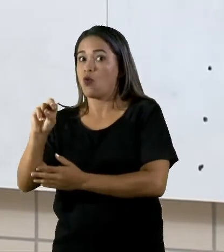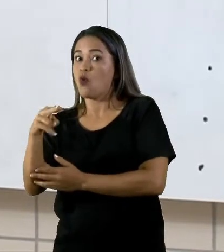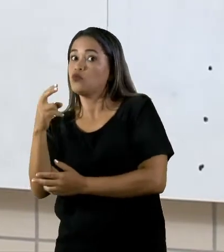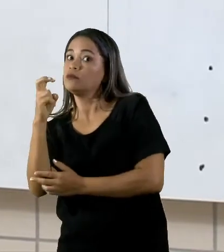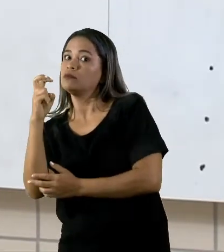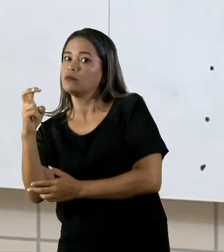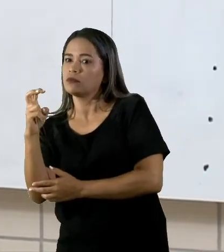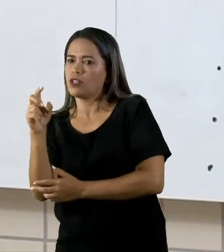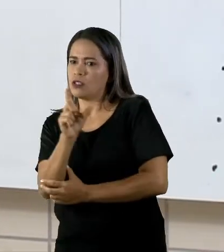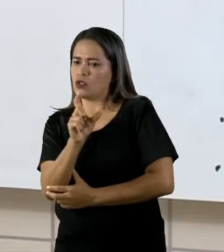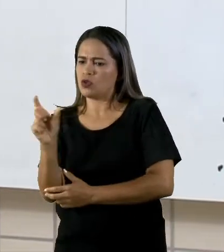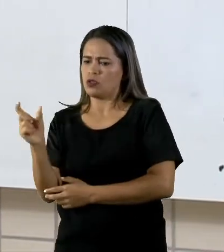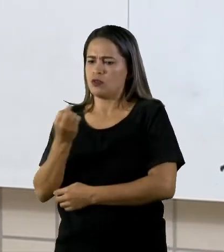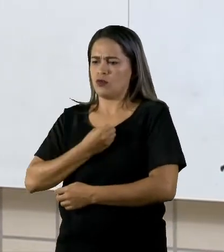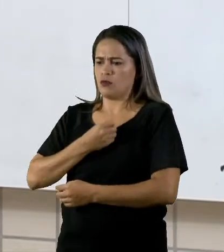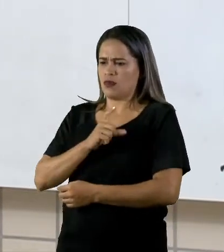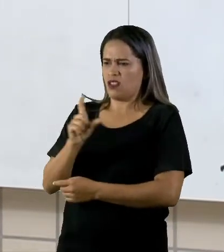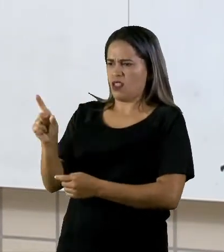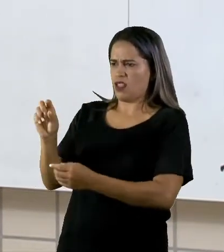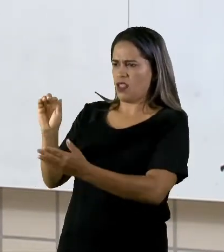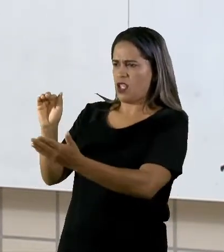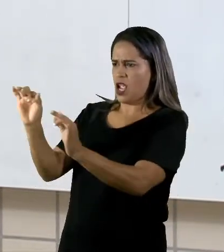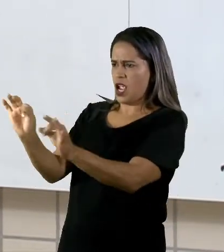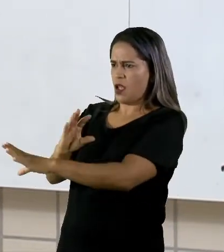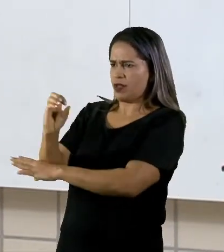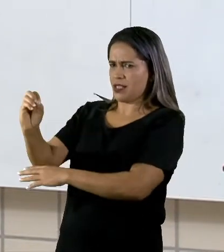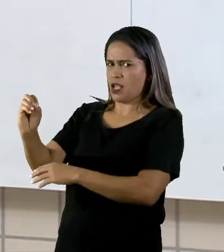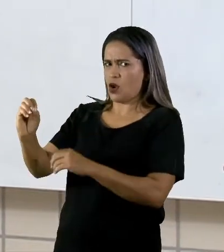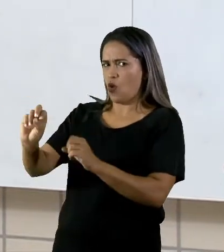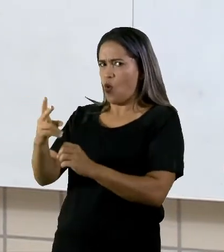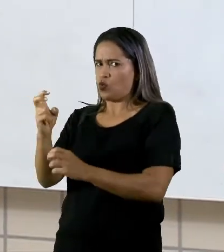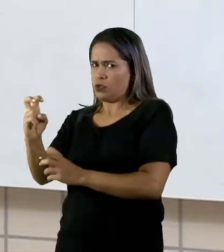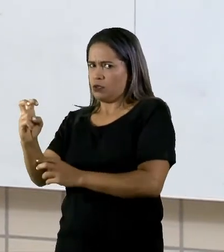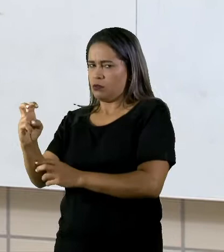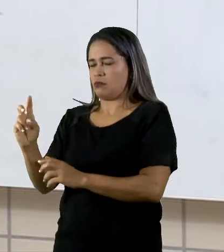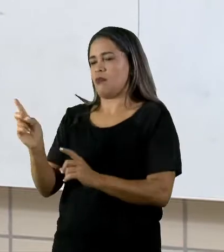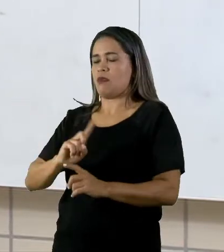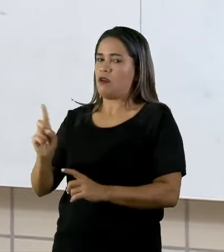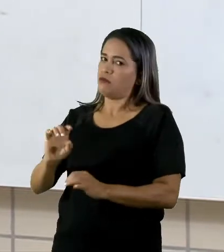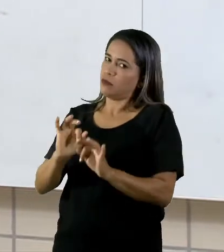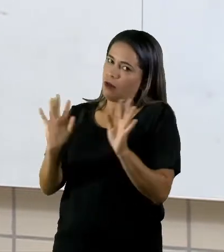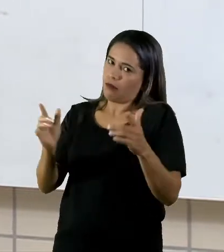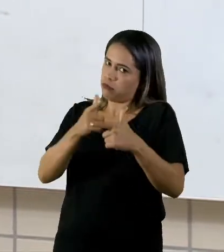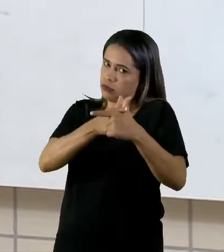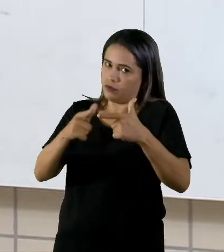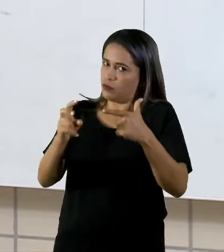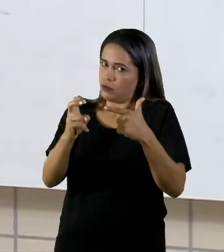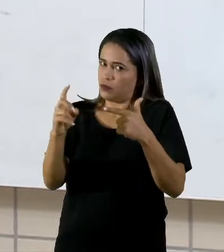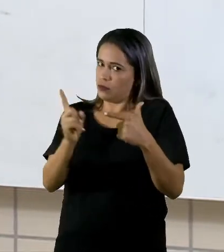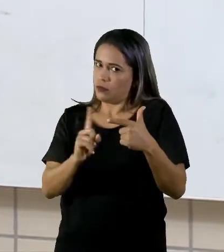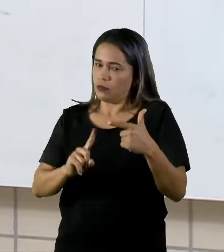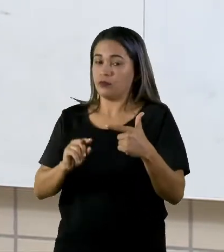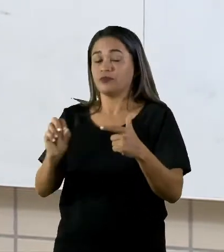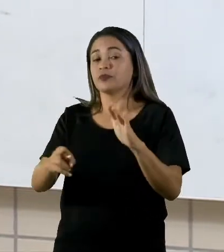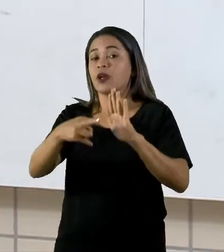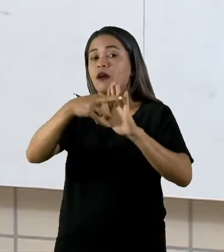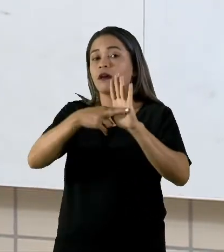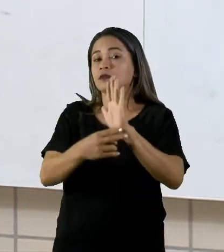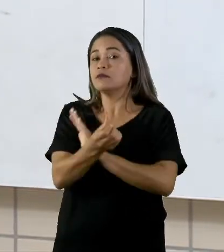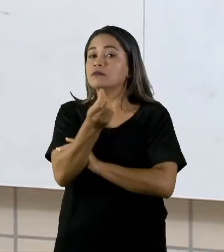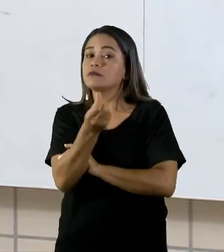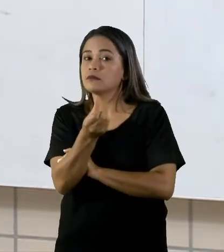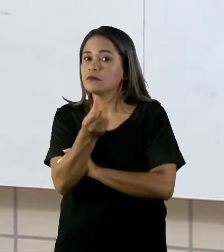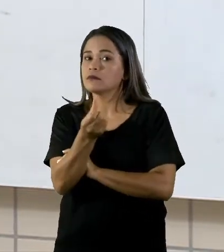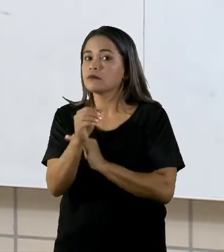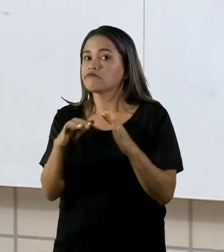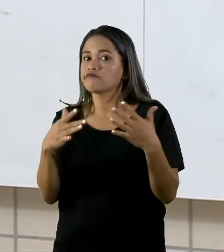0? Também não. Então, eu não posso dizer que ele é divisível por 5. Por 6, qual é a regra do 6? A